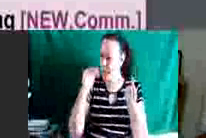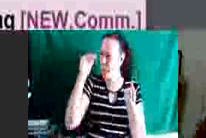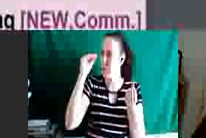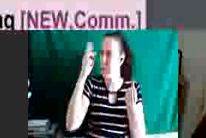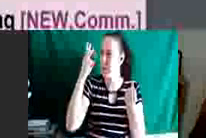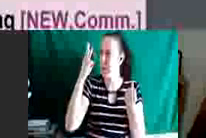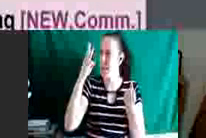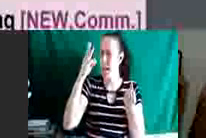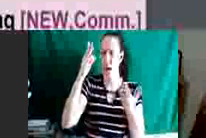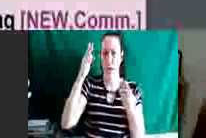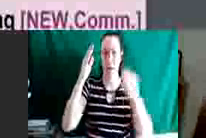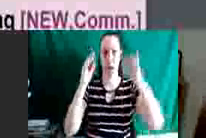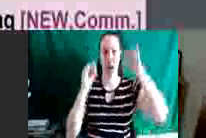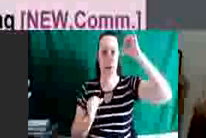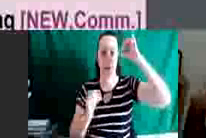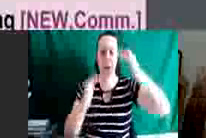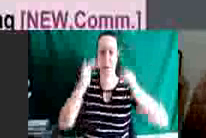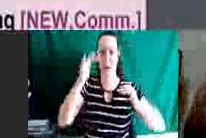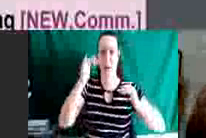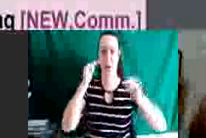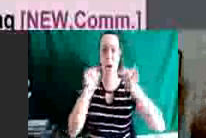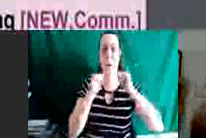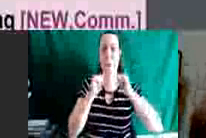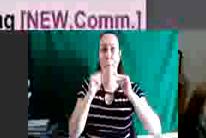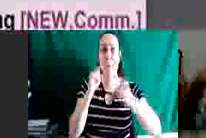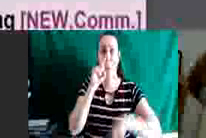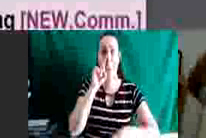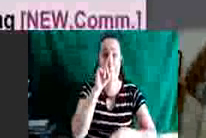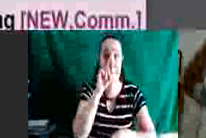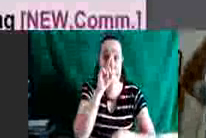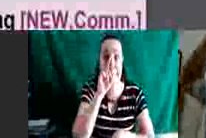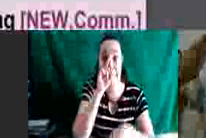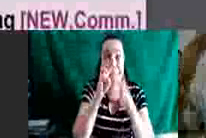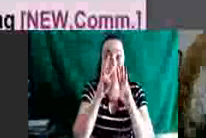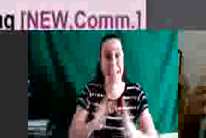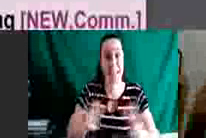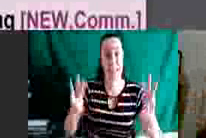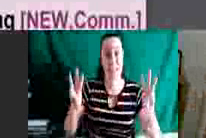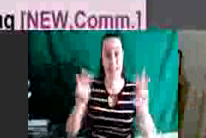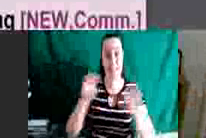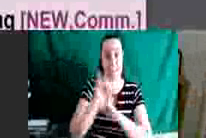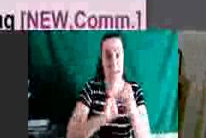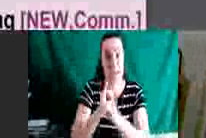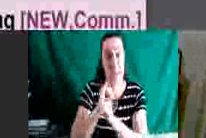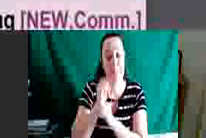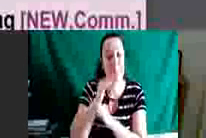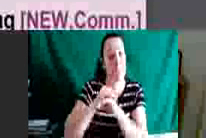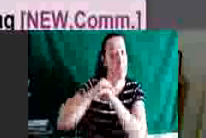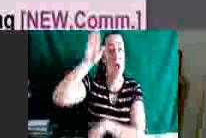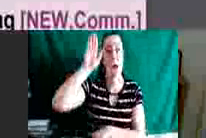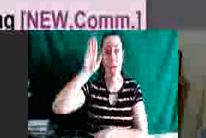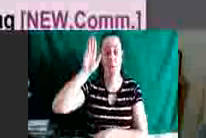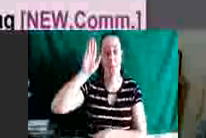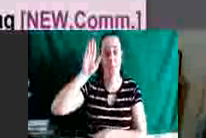Configuração mal realizada, segurança de problemas de mal configuração. Veja bem, ele estava em 5º em 2013, ele caiu para